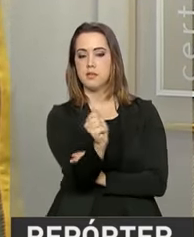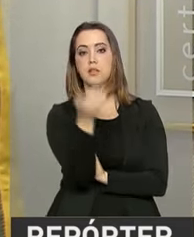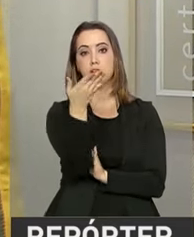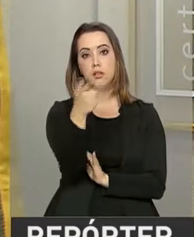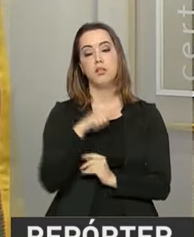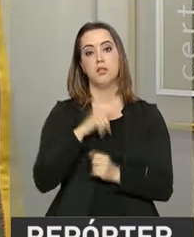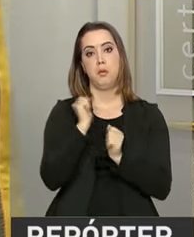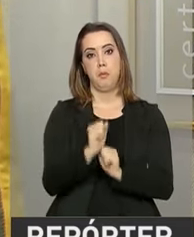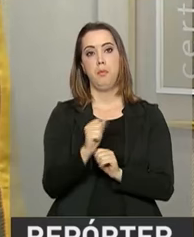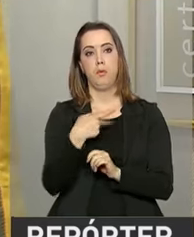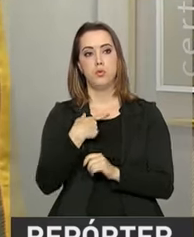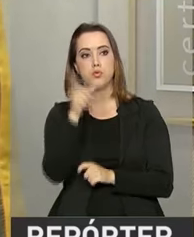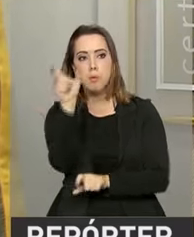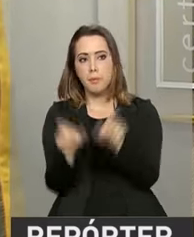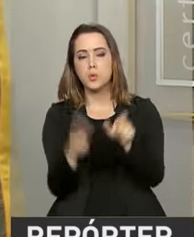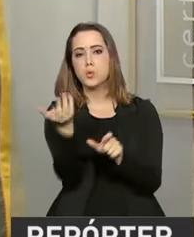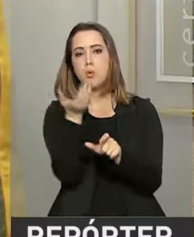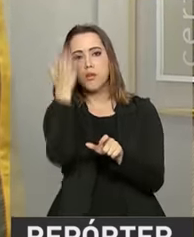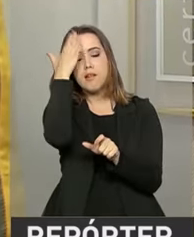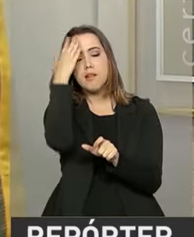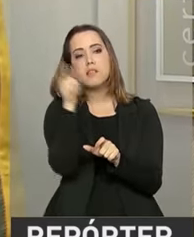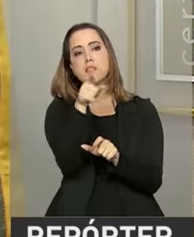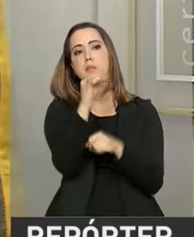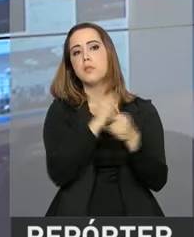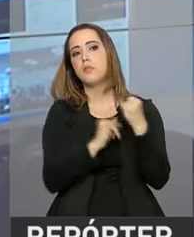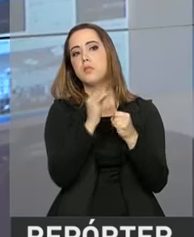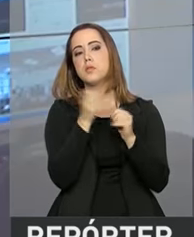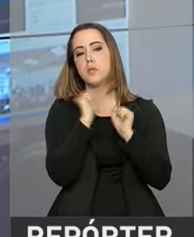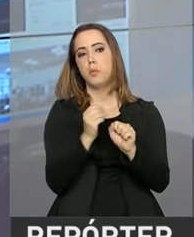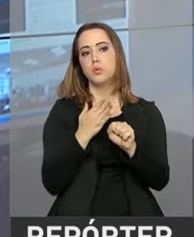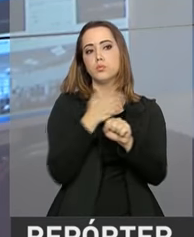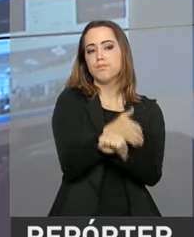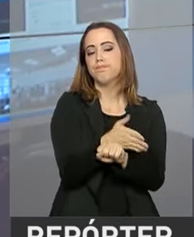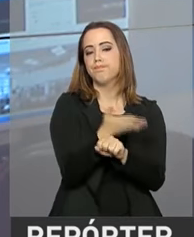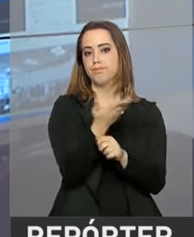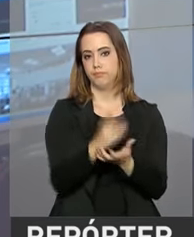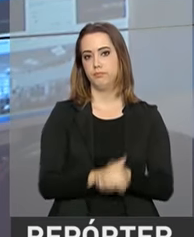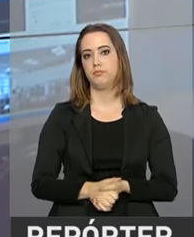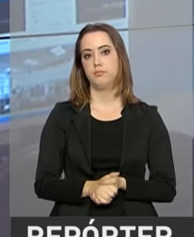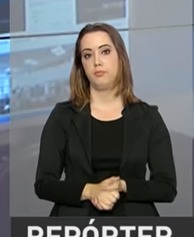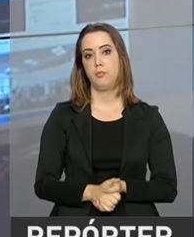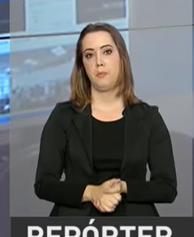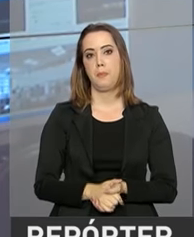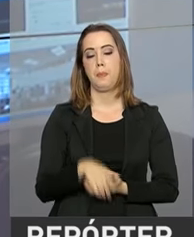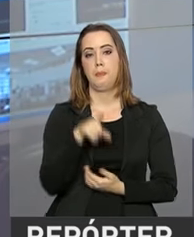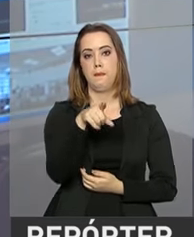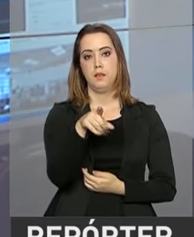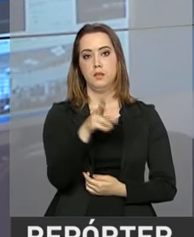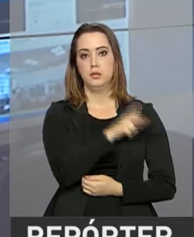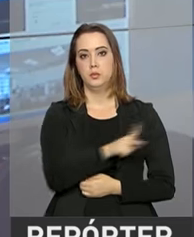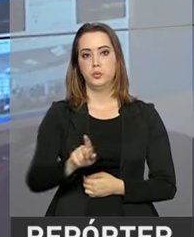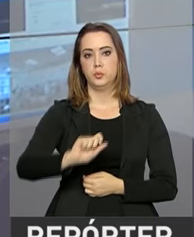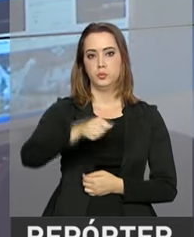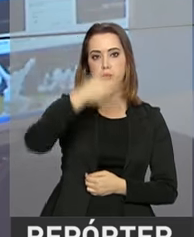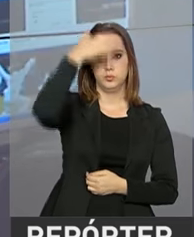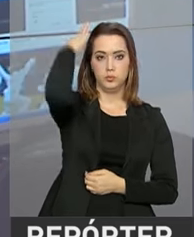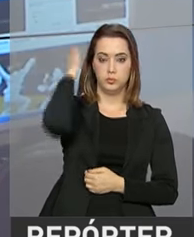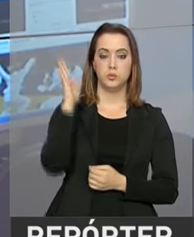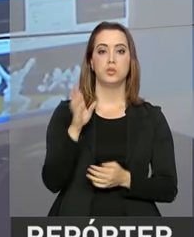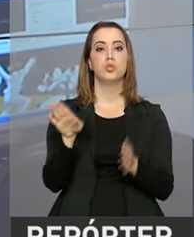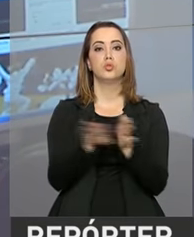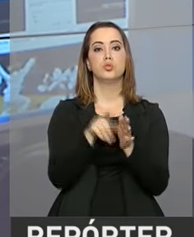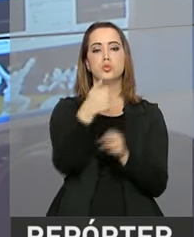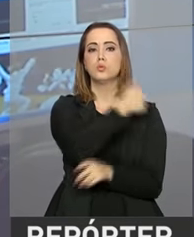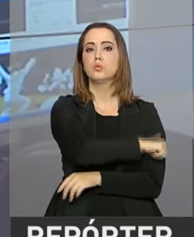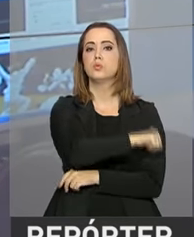cidadão que quiser acessar os seus dados usará a sua digital. O presidente em exercício, Michel Temer, está no Rio de Janeiro para um